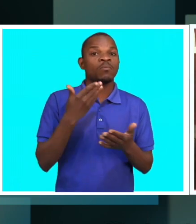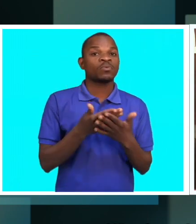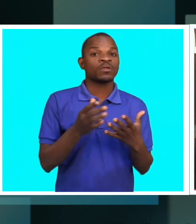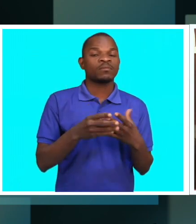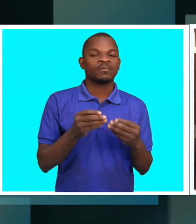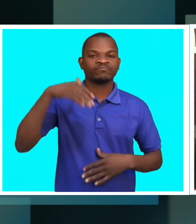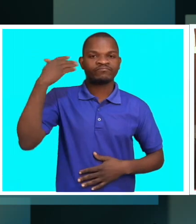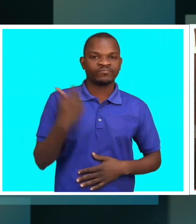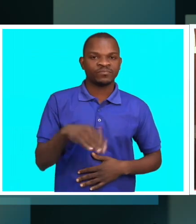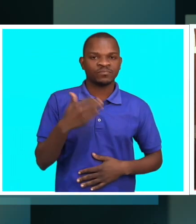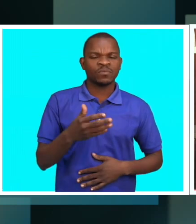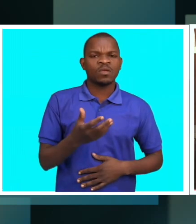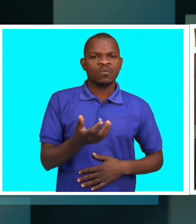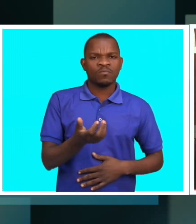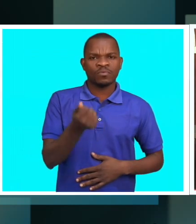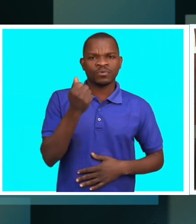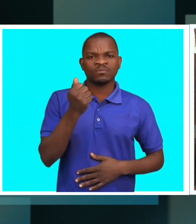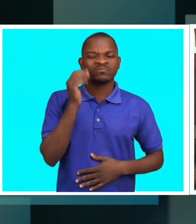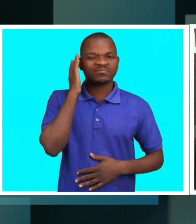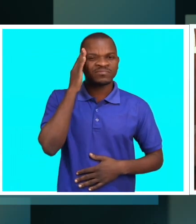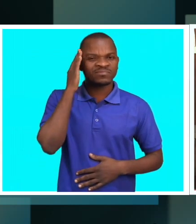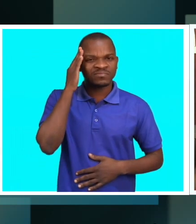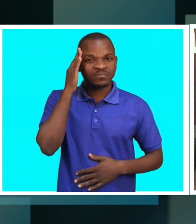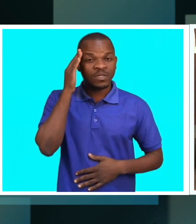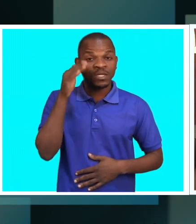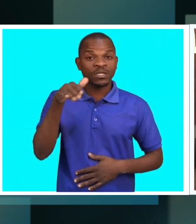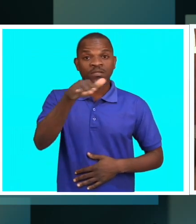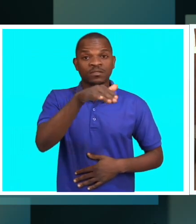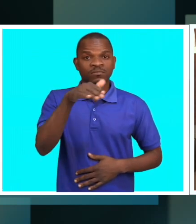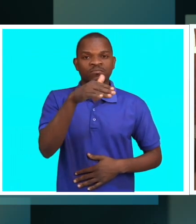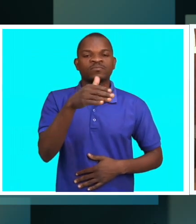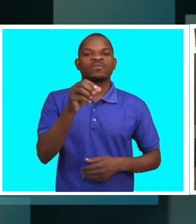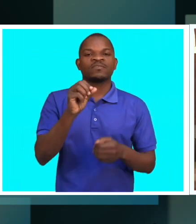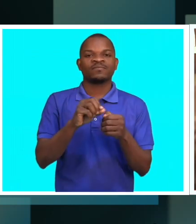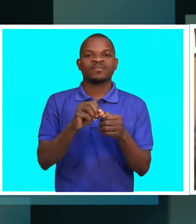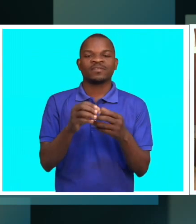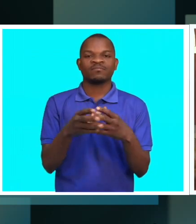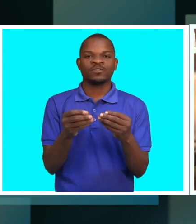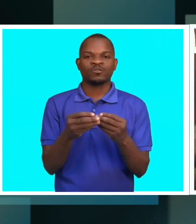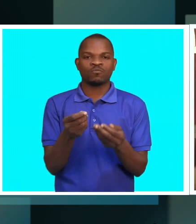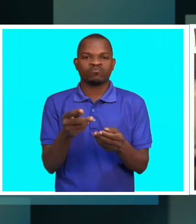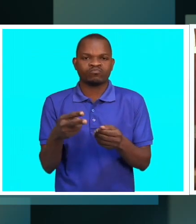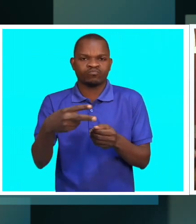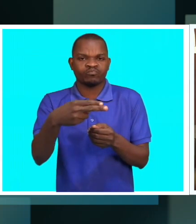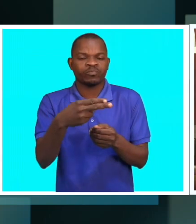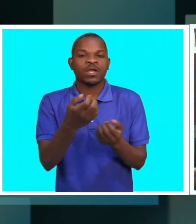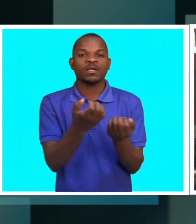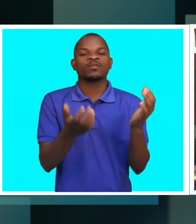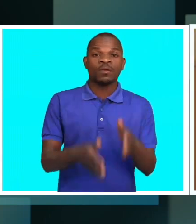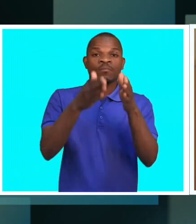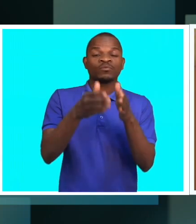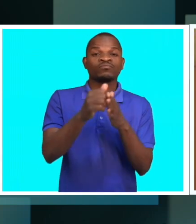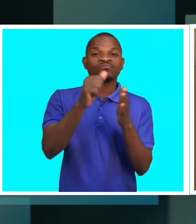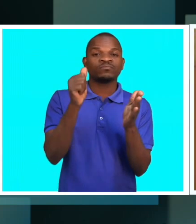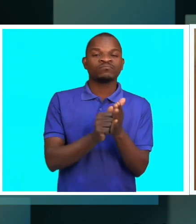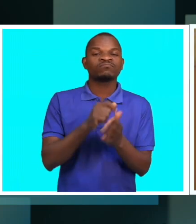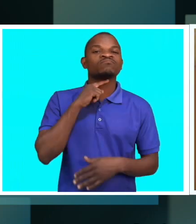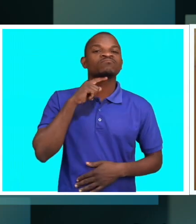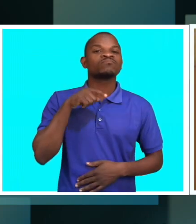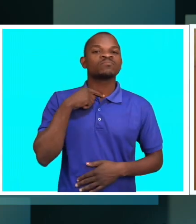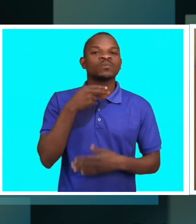é caríssimo. Mas podemos levar para a cabeça localmente, em que não é material, para que realmente as crianças possam se movimentar. Domingos